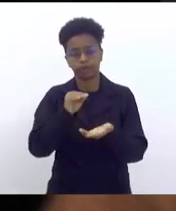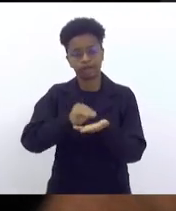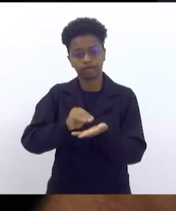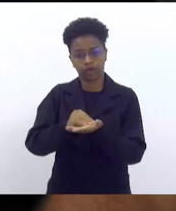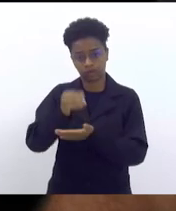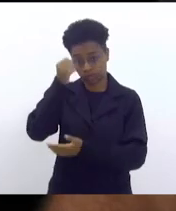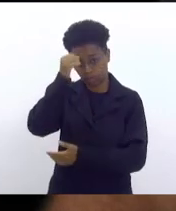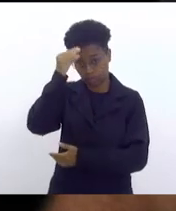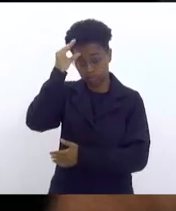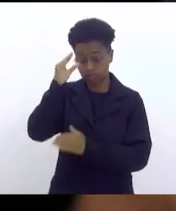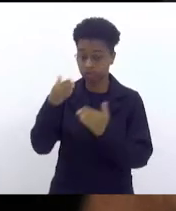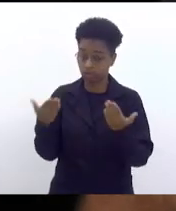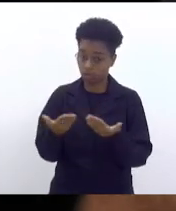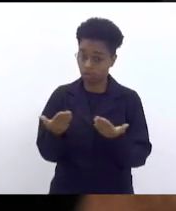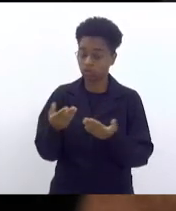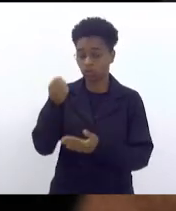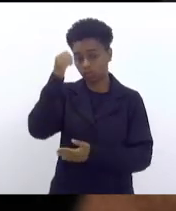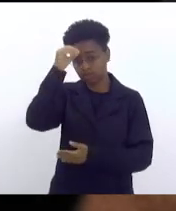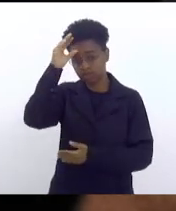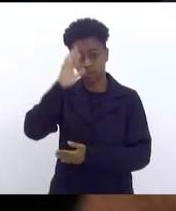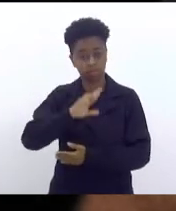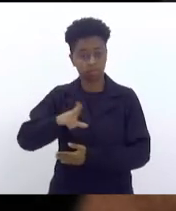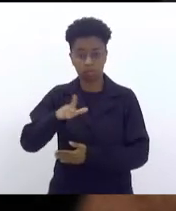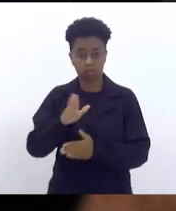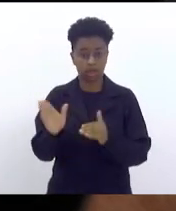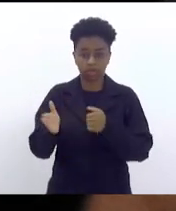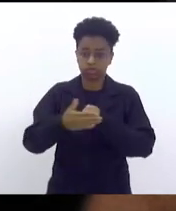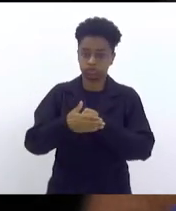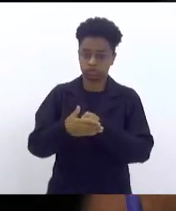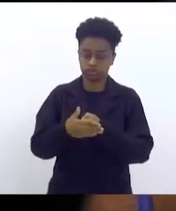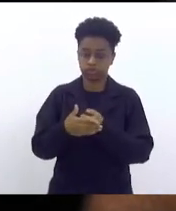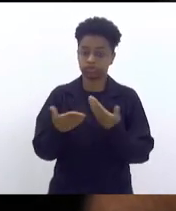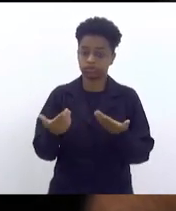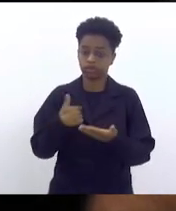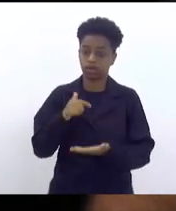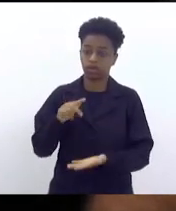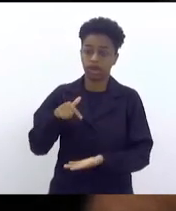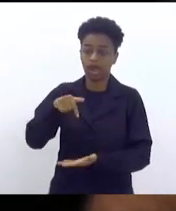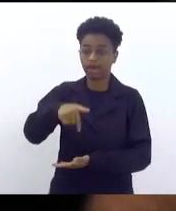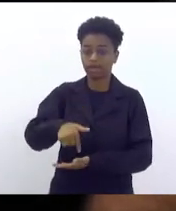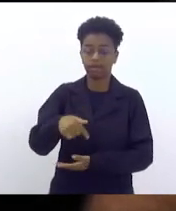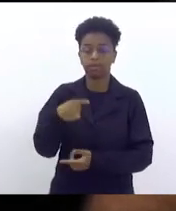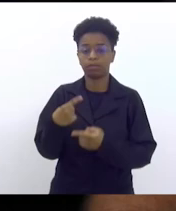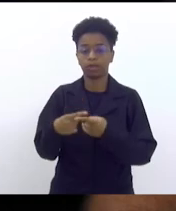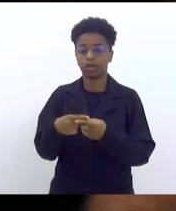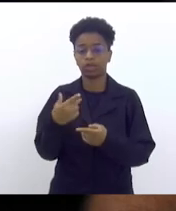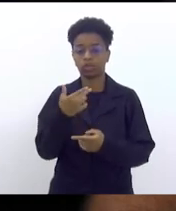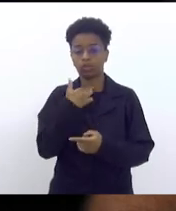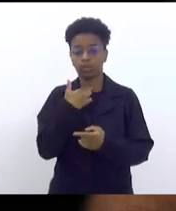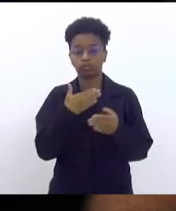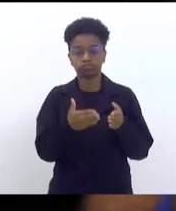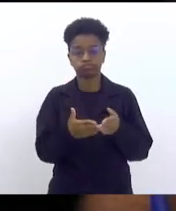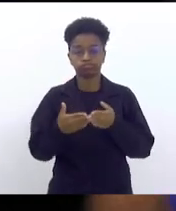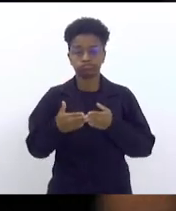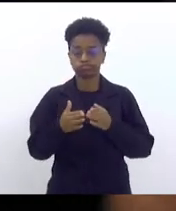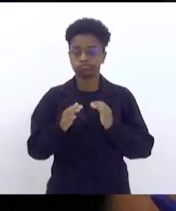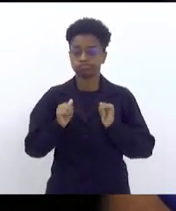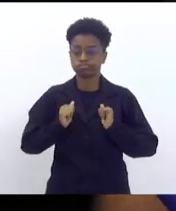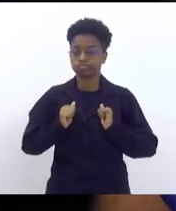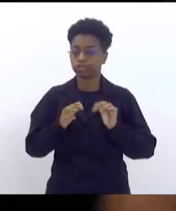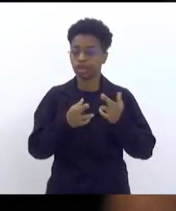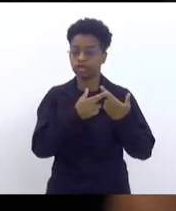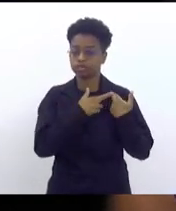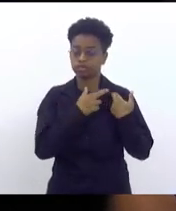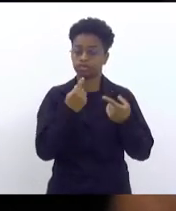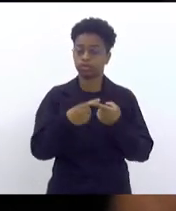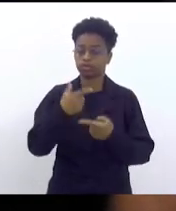hoje ele não é vedado mais e eu estou aqui por que eu não posso me eximir da responsabilidade como vereador de São